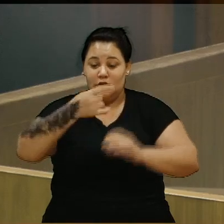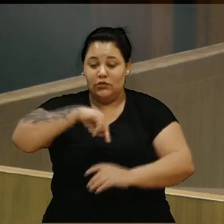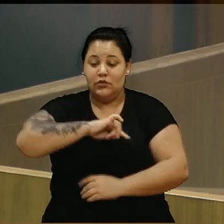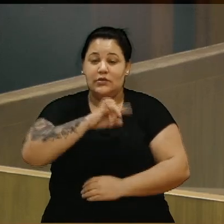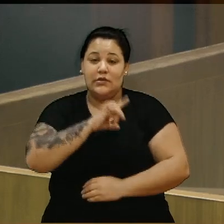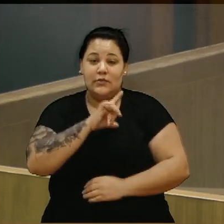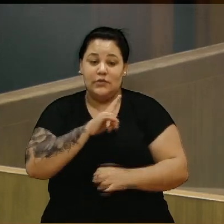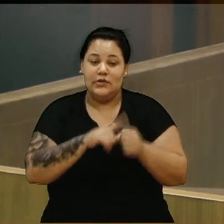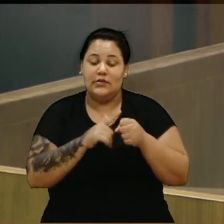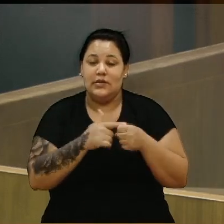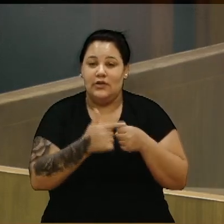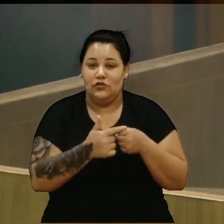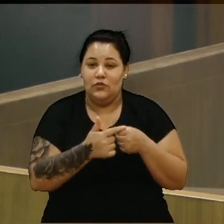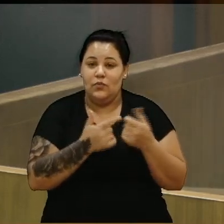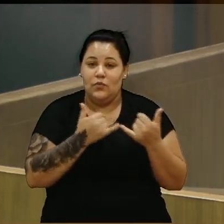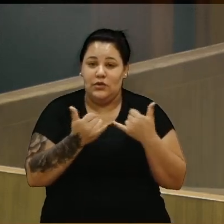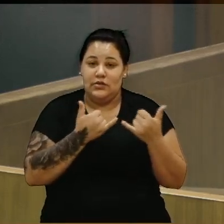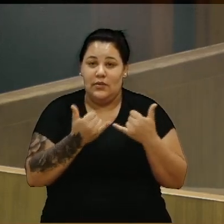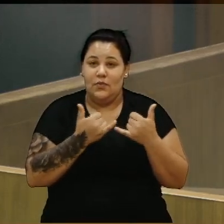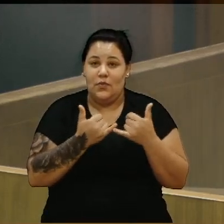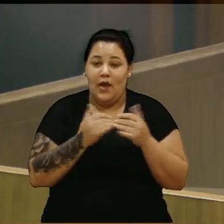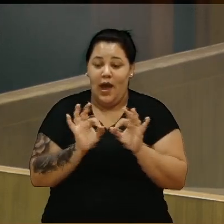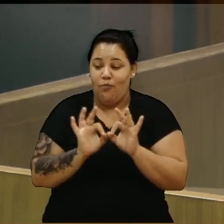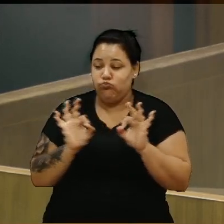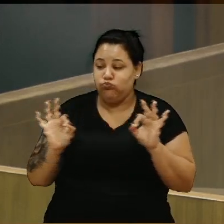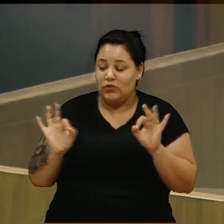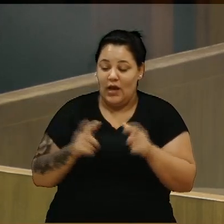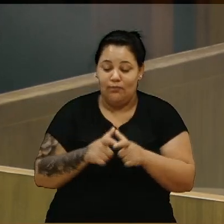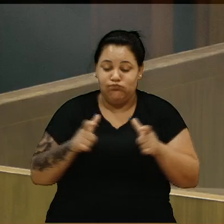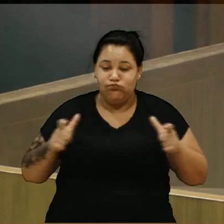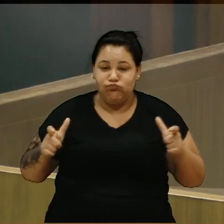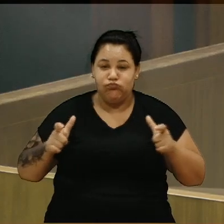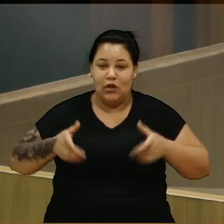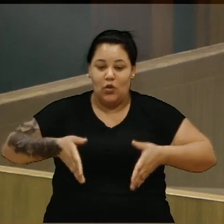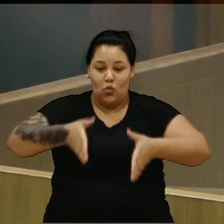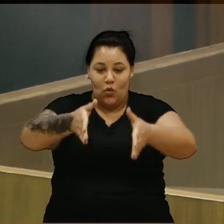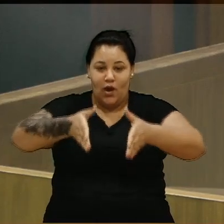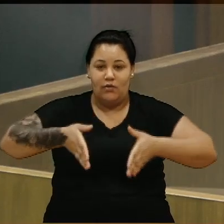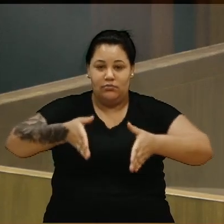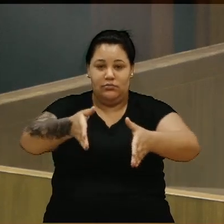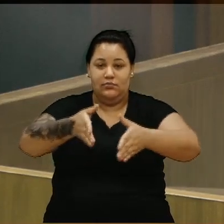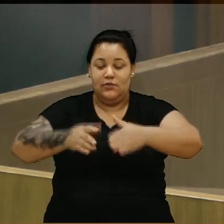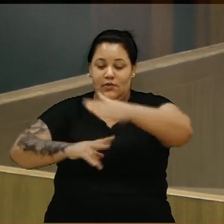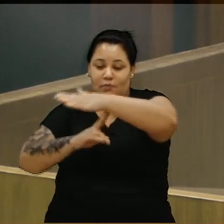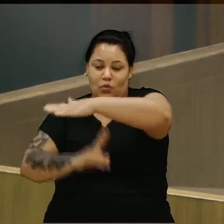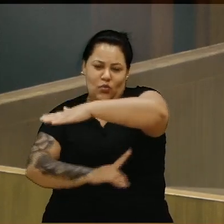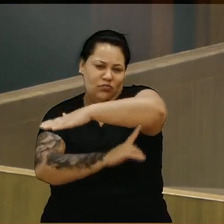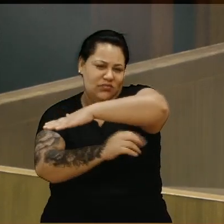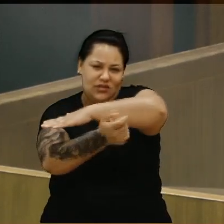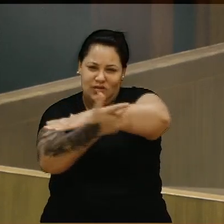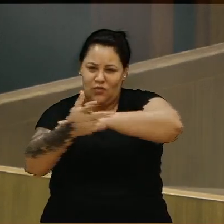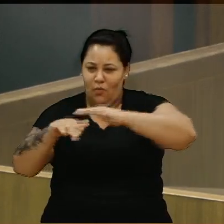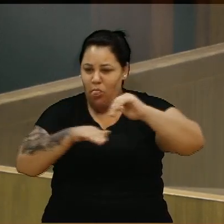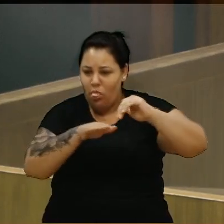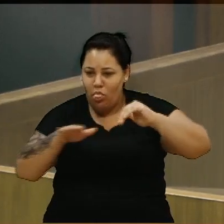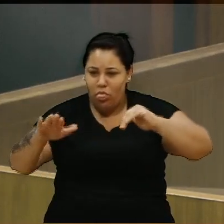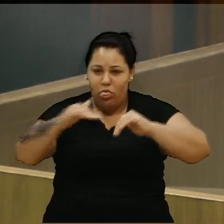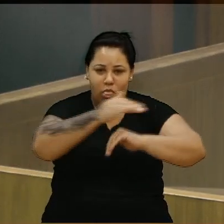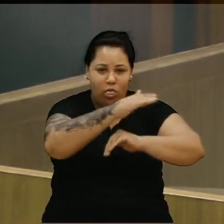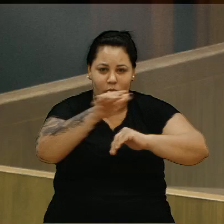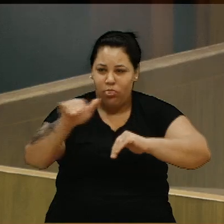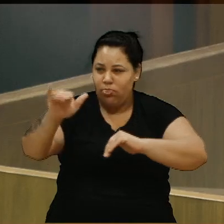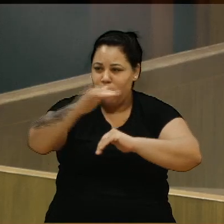por exemplo, para alargar ruas, construção de viadutos, né, rótulos, enfim, tudo isso é extremamente importante, porque a nossa cidade ela cresceu